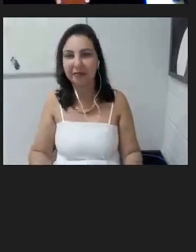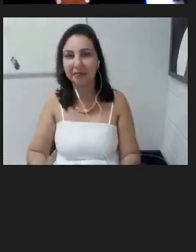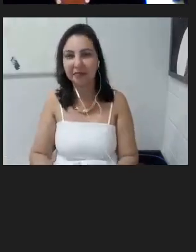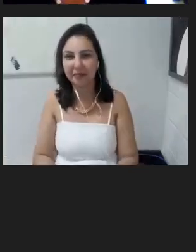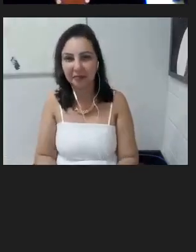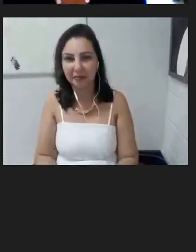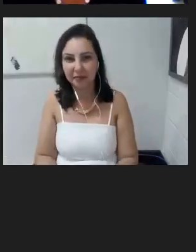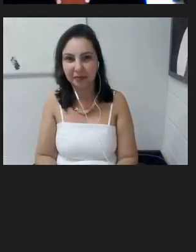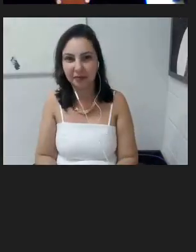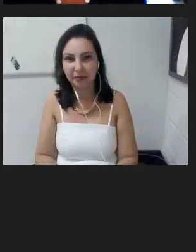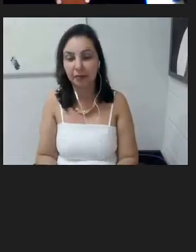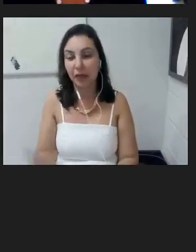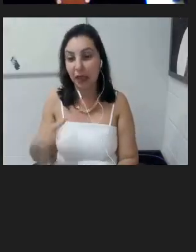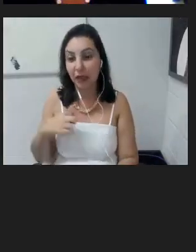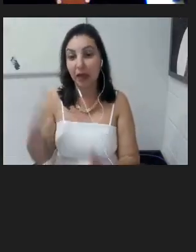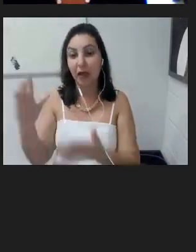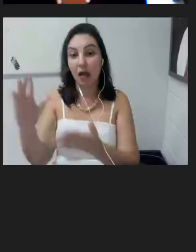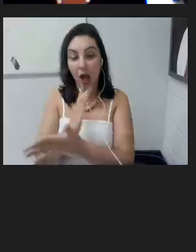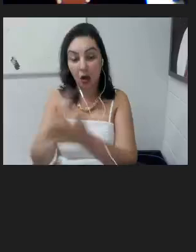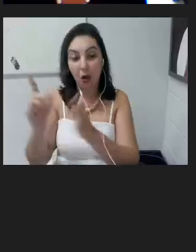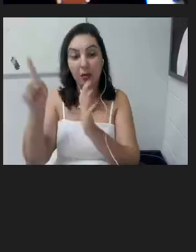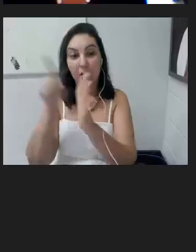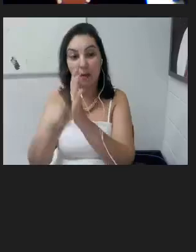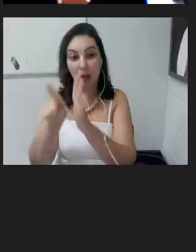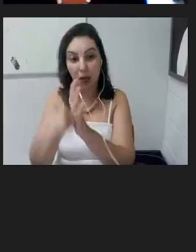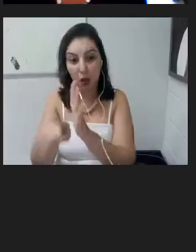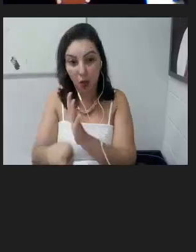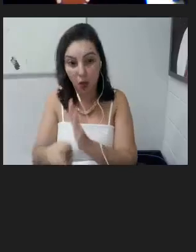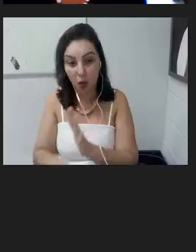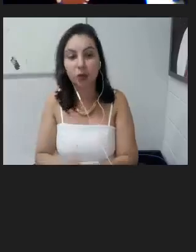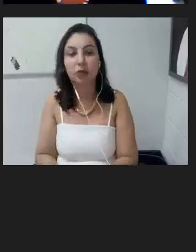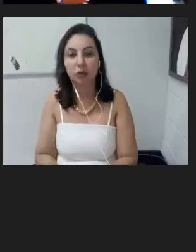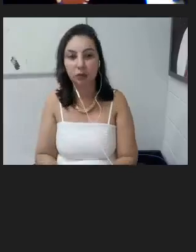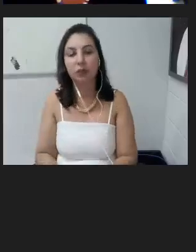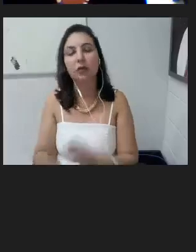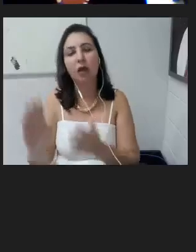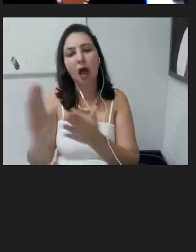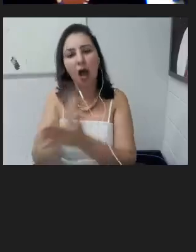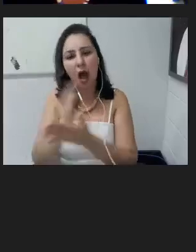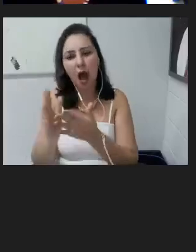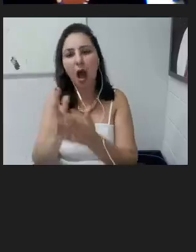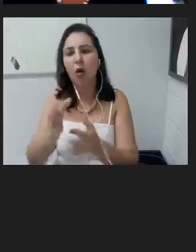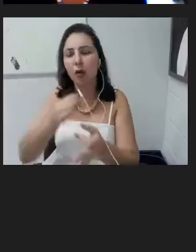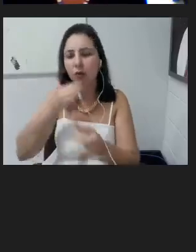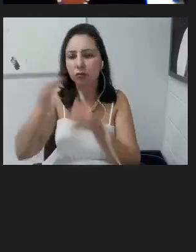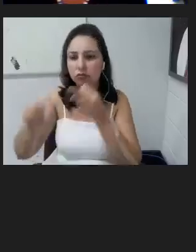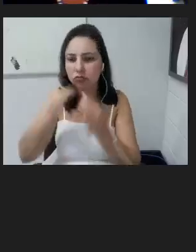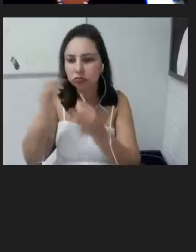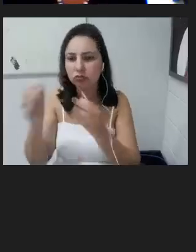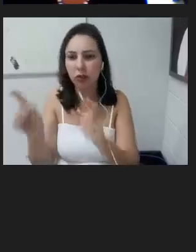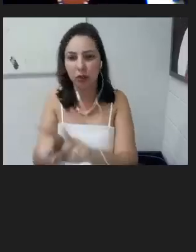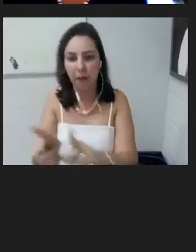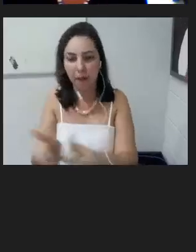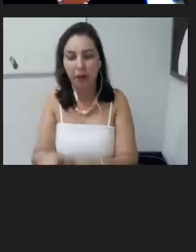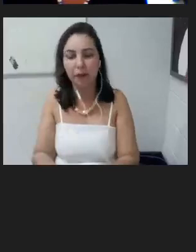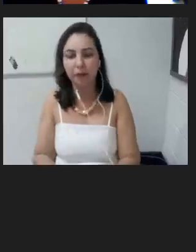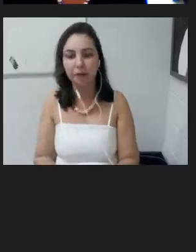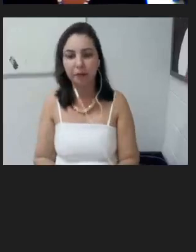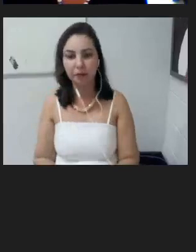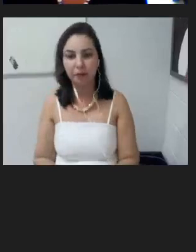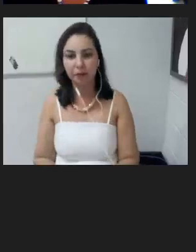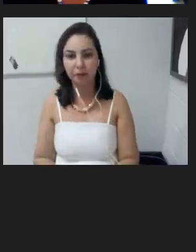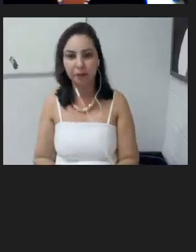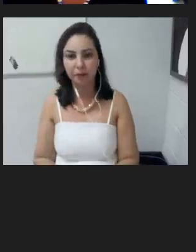Complementaria isso. Nós temos algumas perguntas, algumas colocações e perguntas também. Vou passar